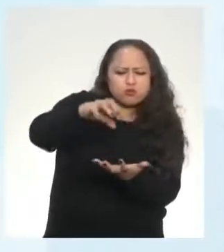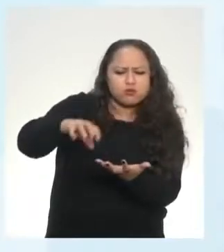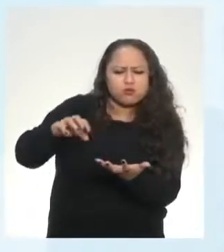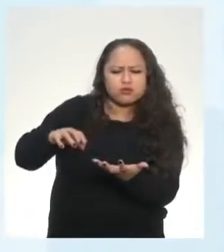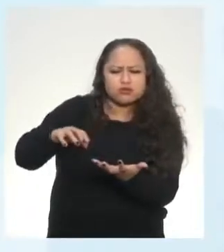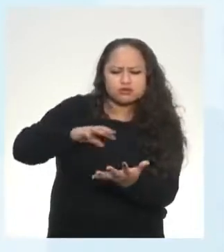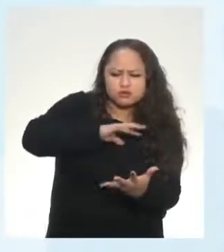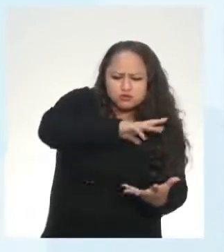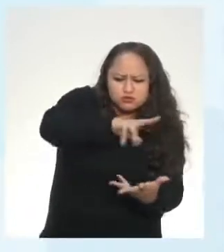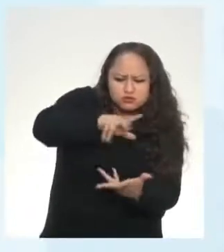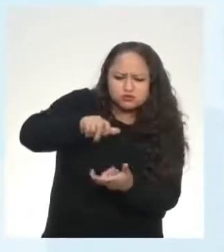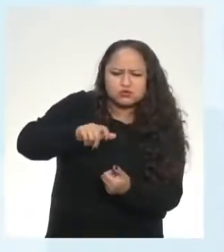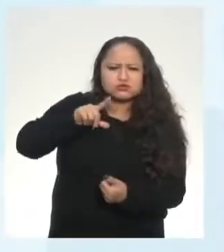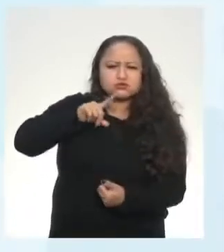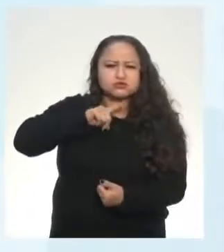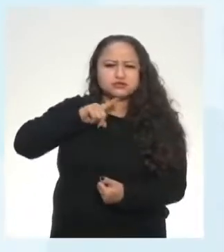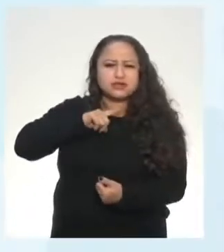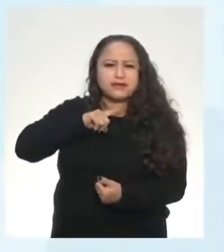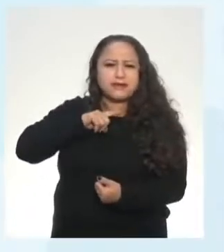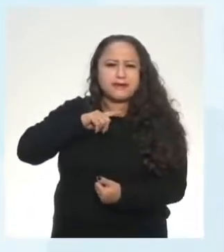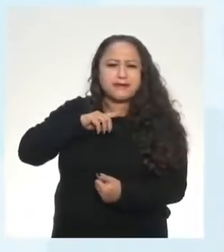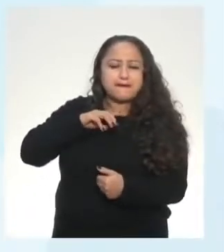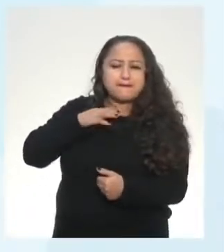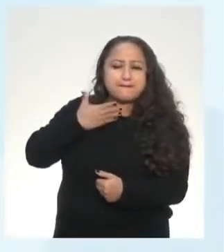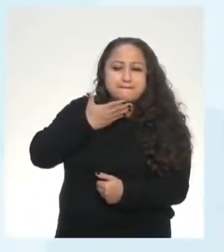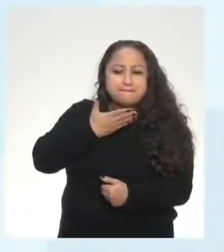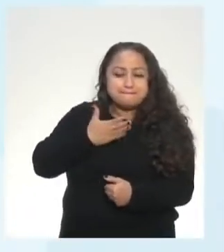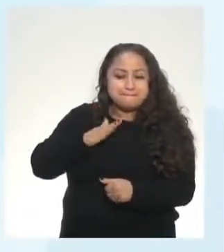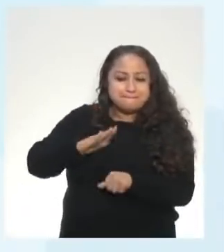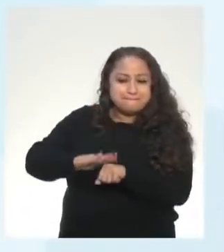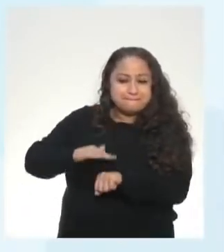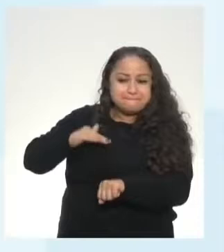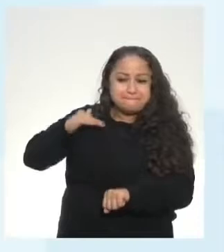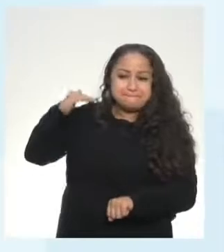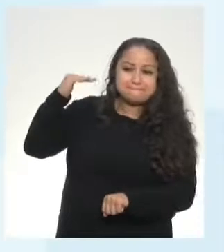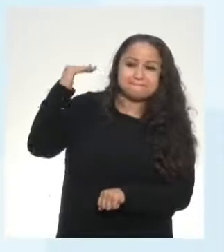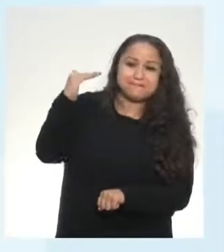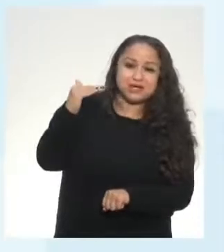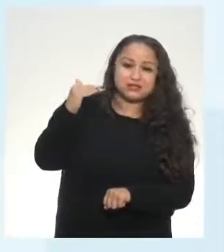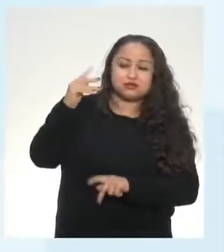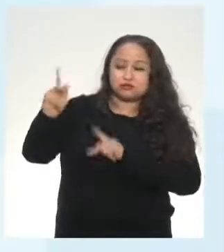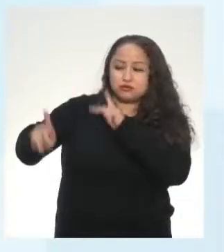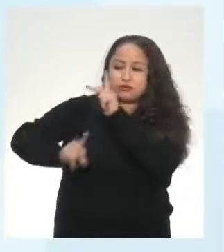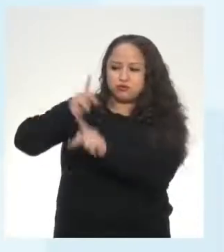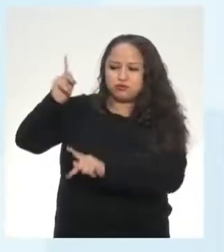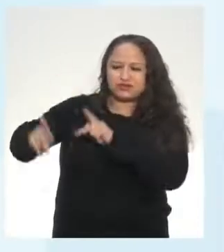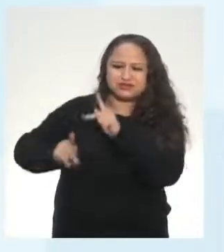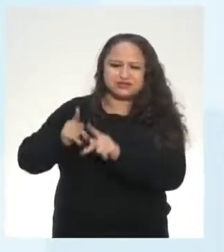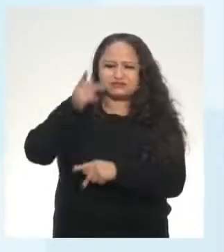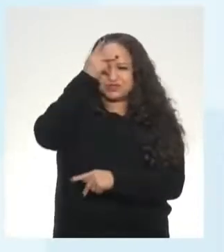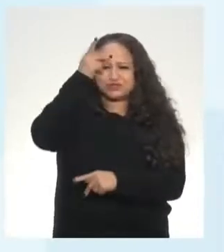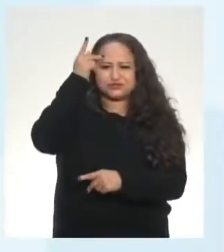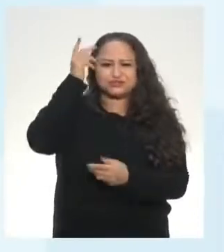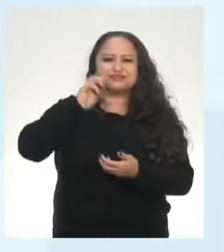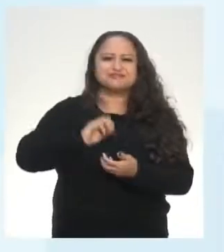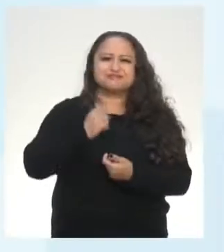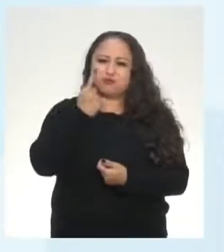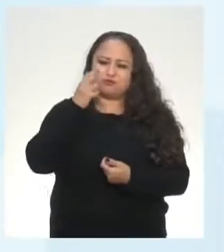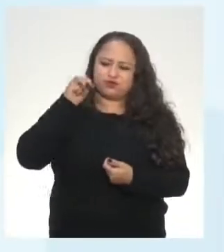tem o maior contingente populacional? Em 1 minuto, a gente volta.